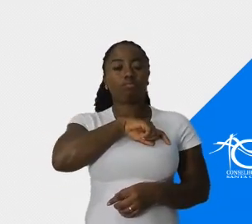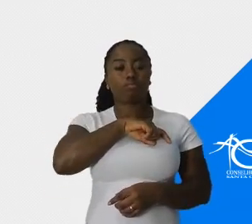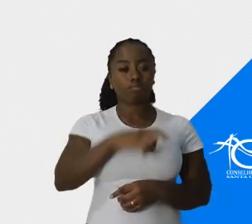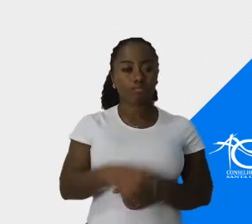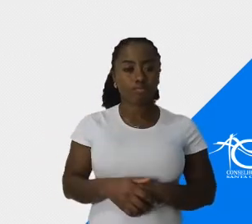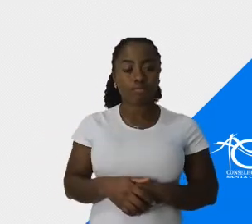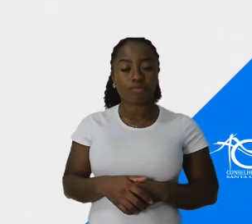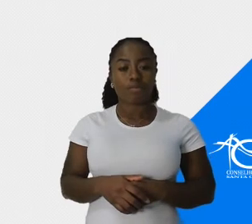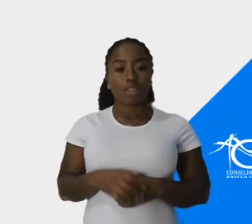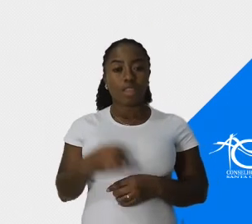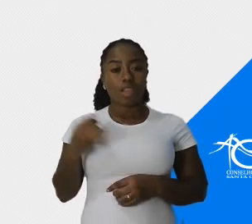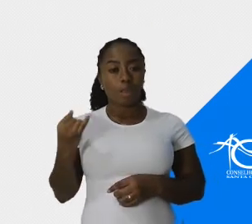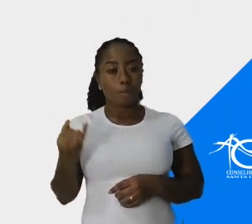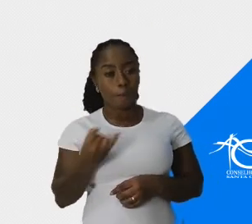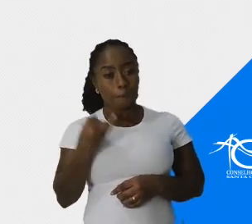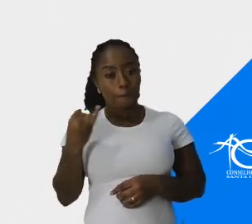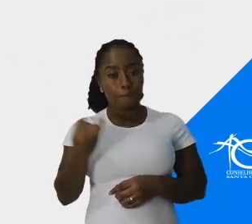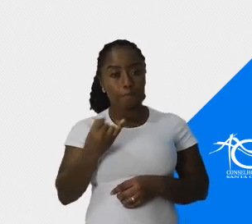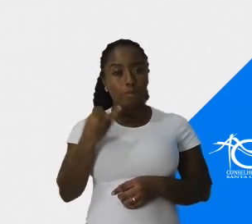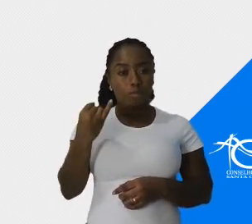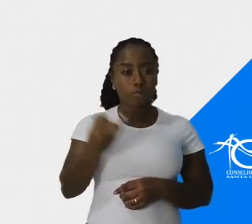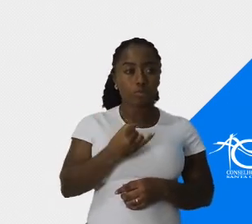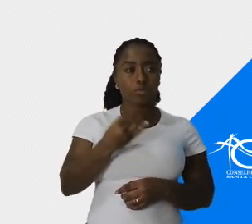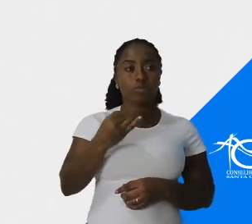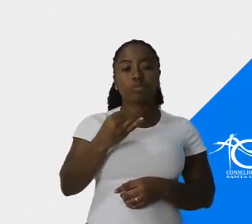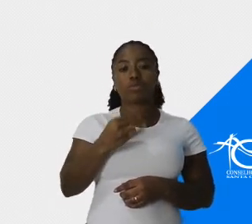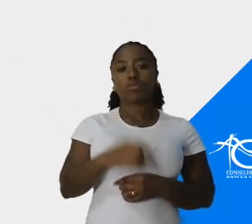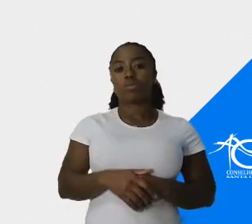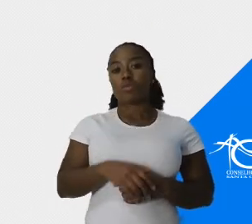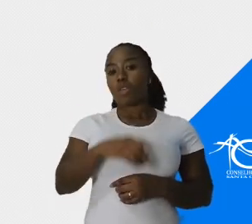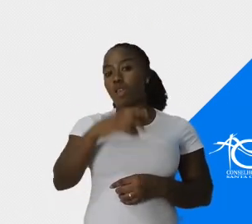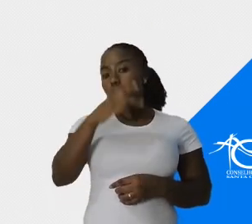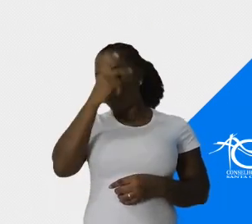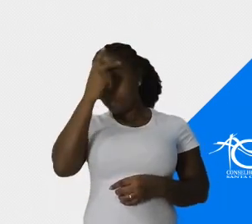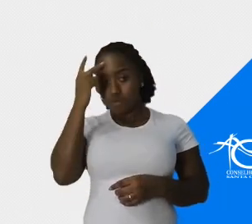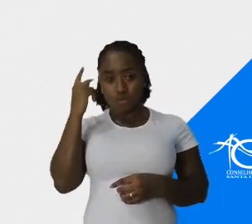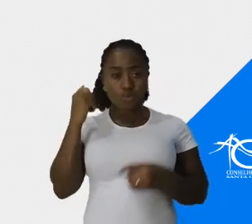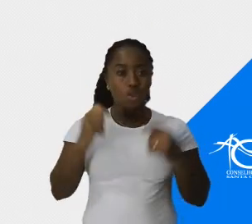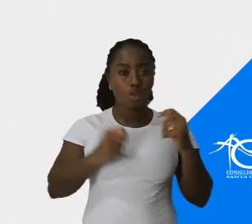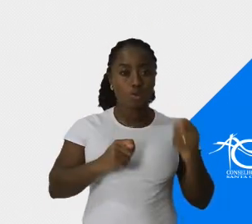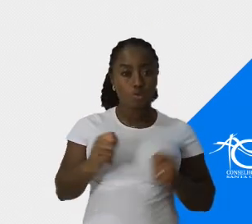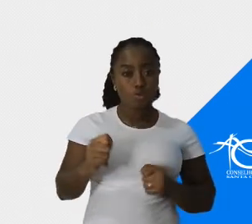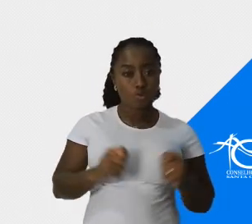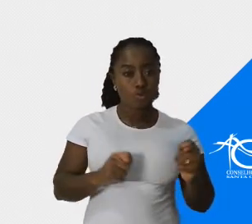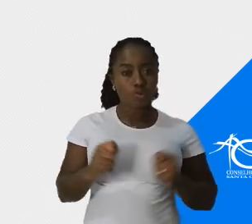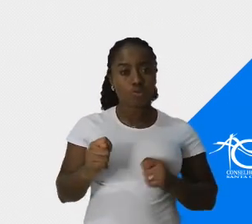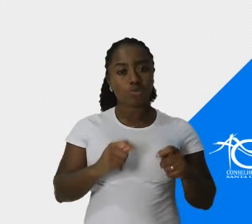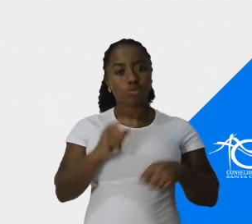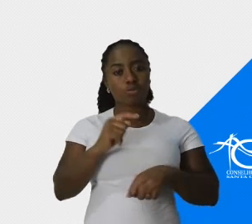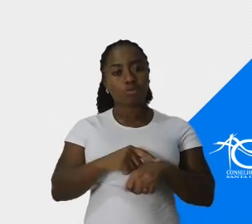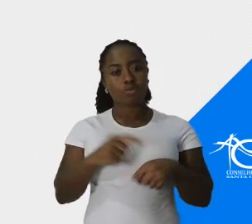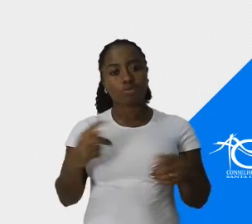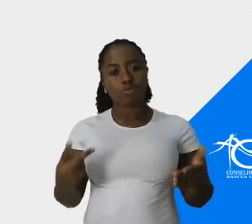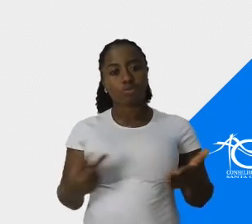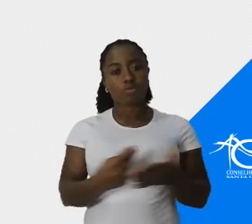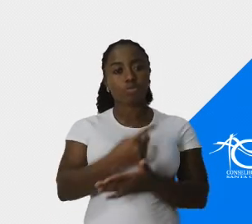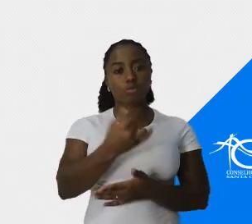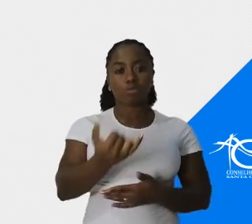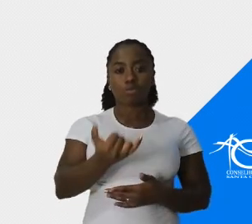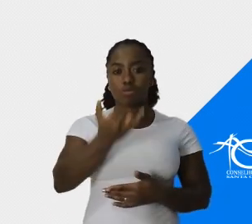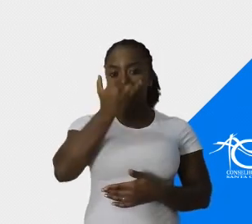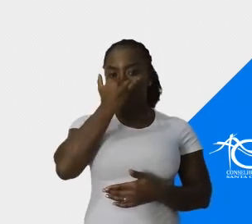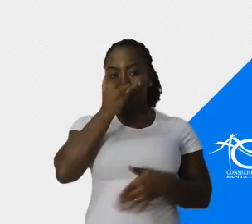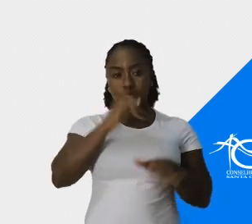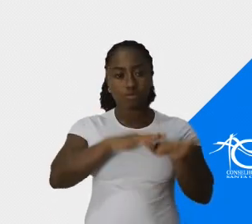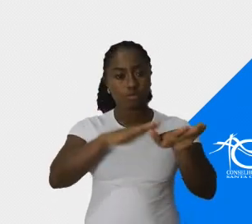para o condutor, né, para controle, inclusive, dos eventos desagradáveis, né, no trânsito. Então, nós temos várias medidas de